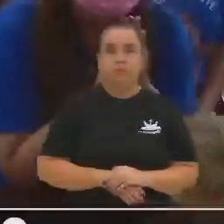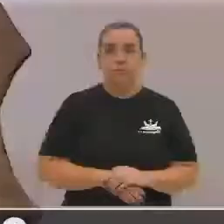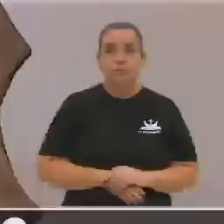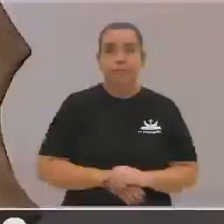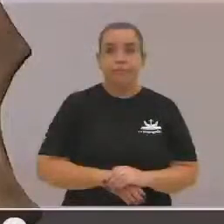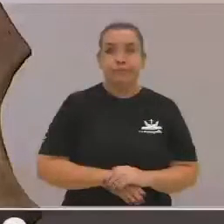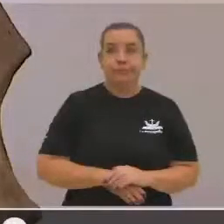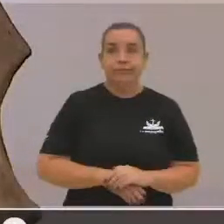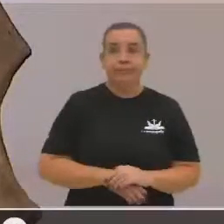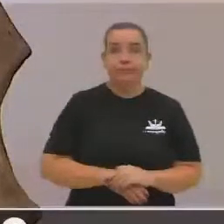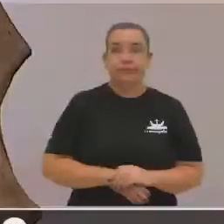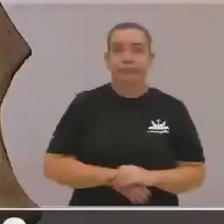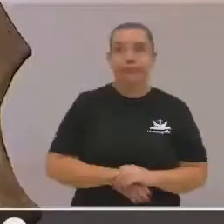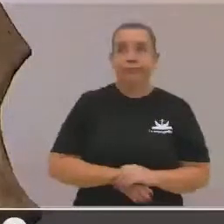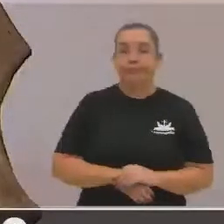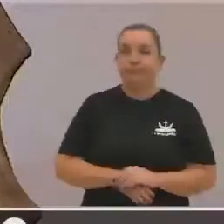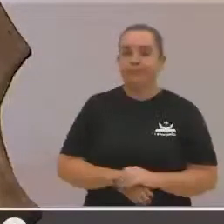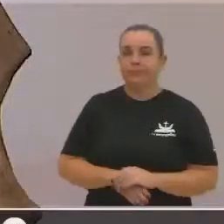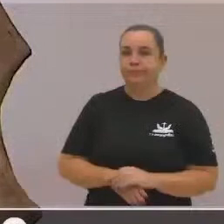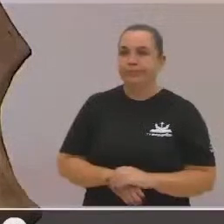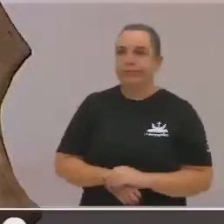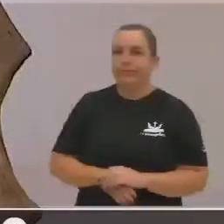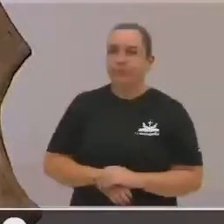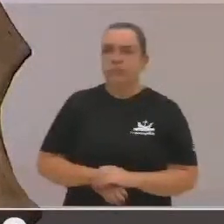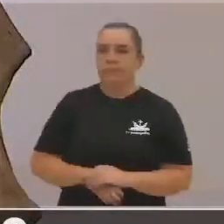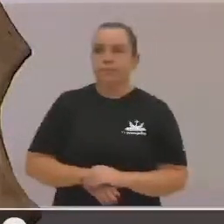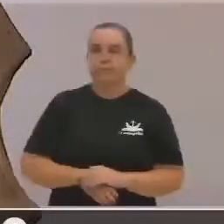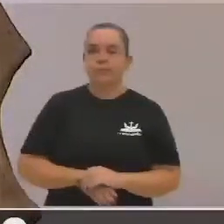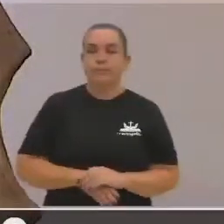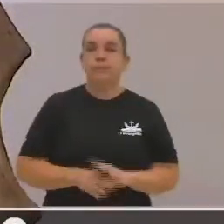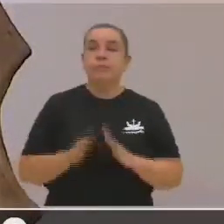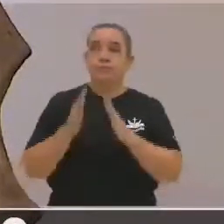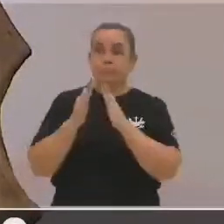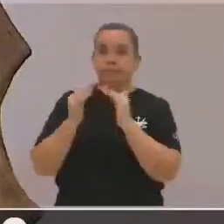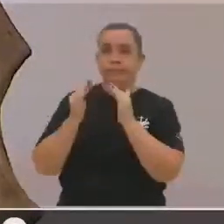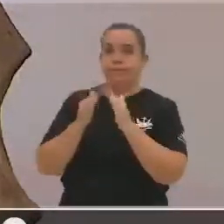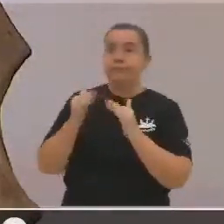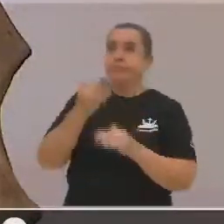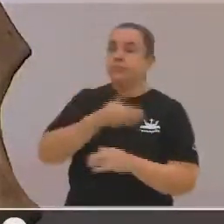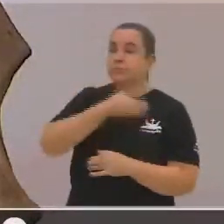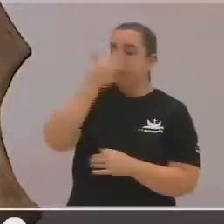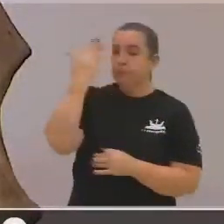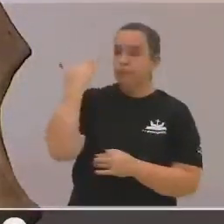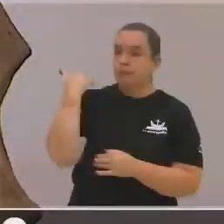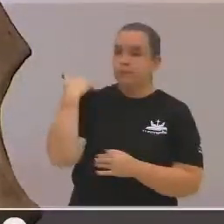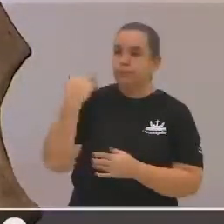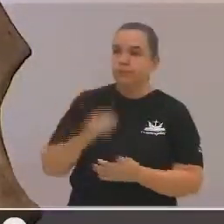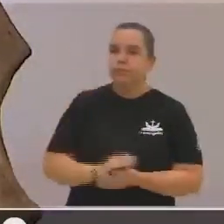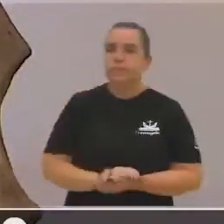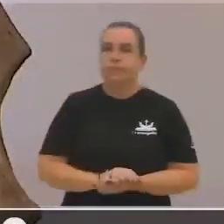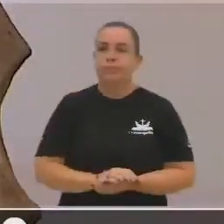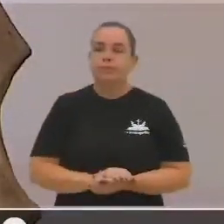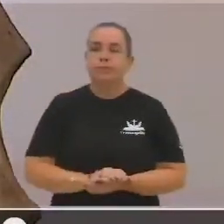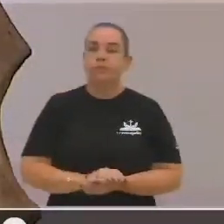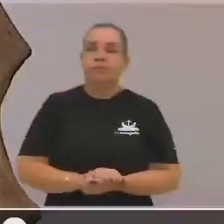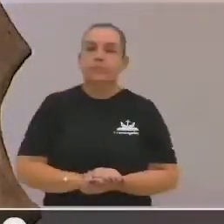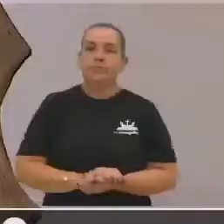vozes. Maria gosta de ouvir a nossa voz, pedir a intercessão a ela, ao Filho. Então vamos juntos.